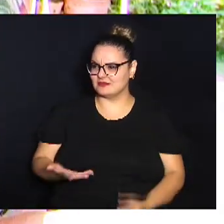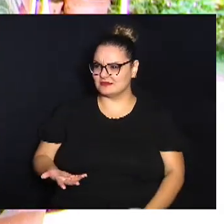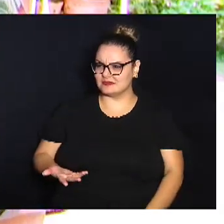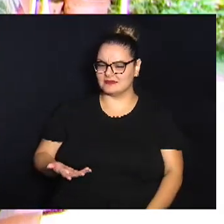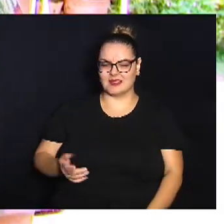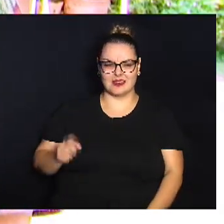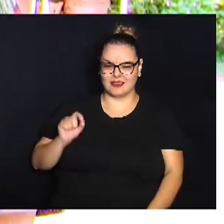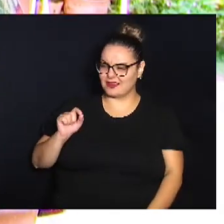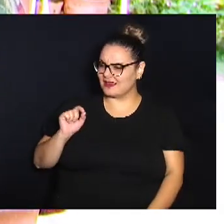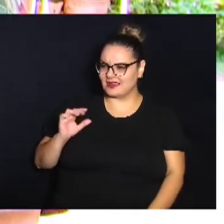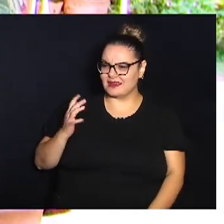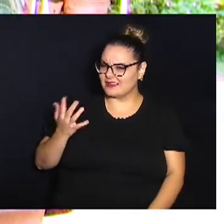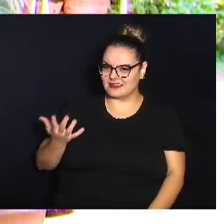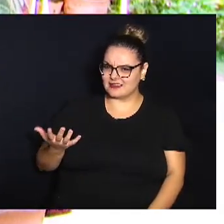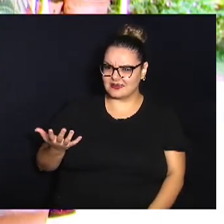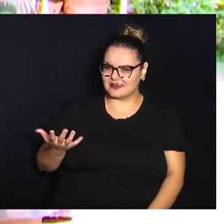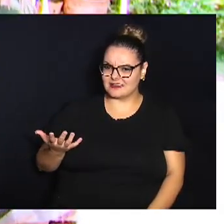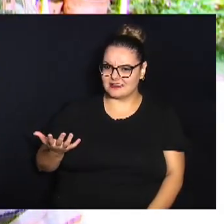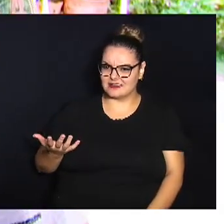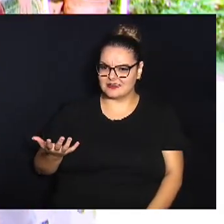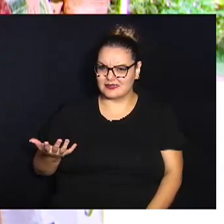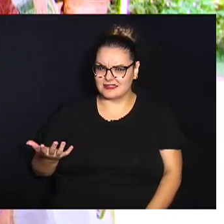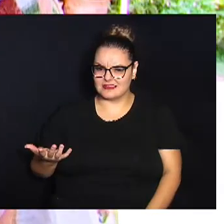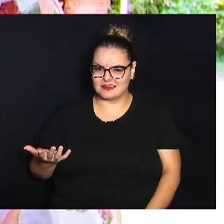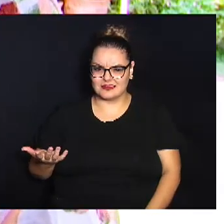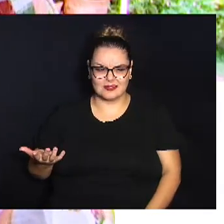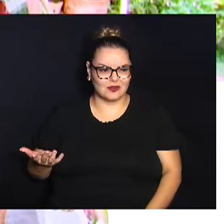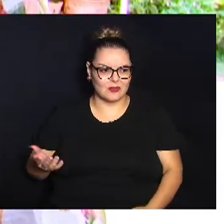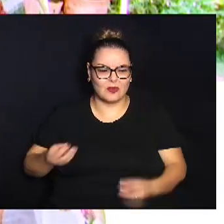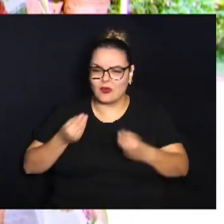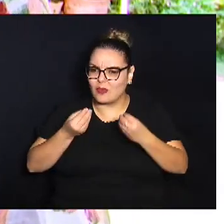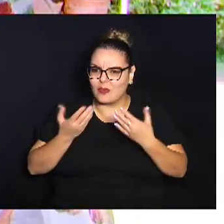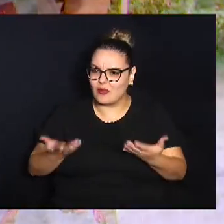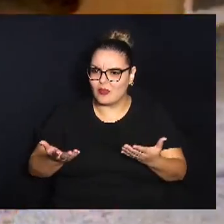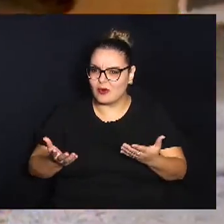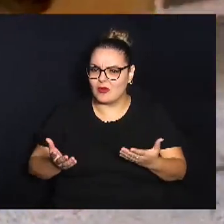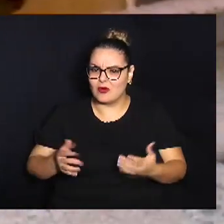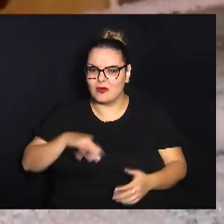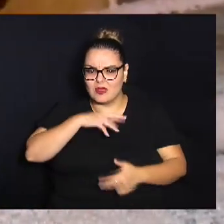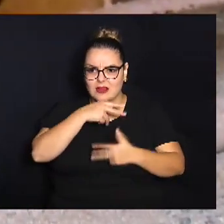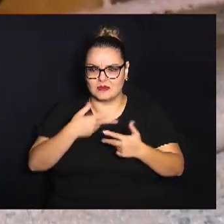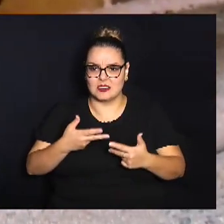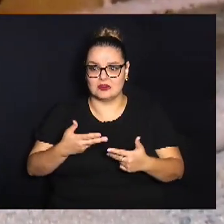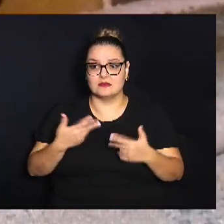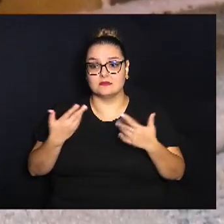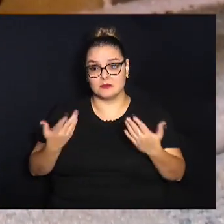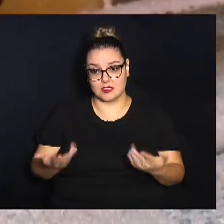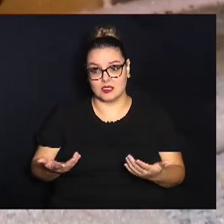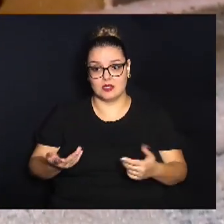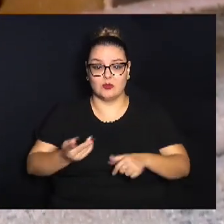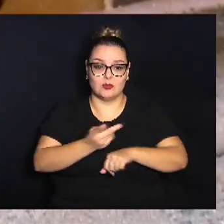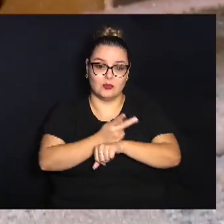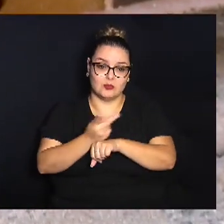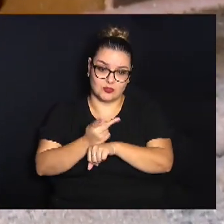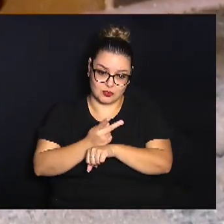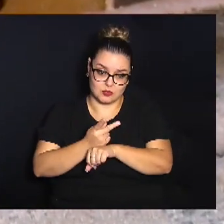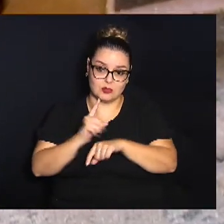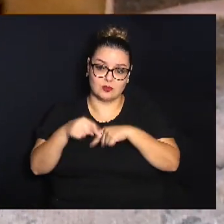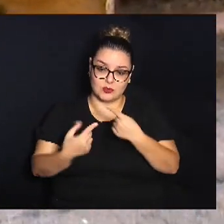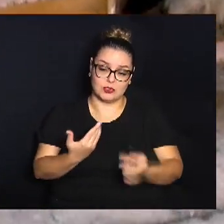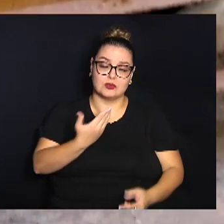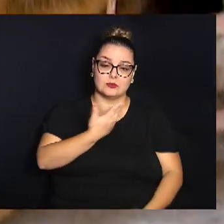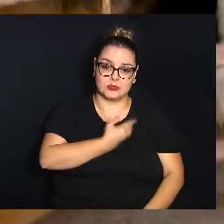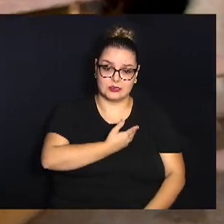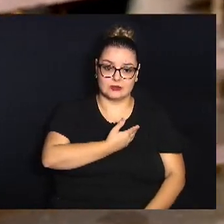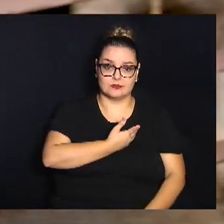isso? Como que você... de onde aparecem, né, esses animais? Aí eu fui atrás com uma outra amiga minha, que já